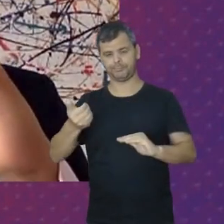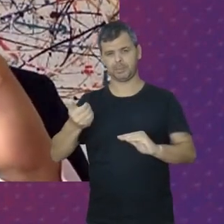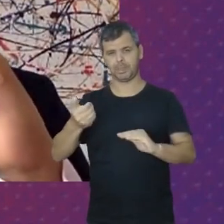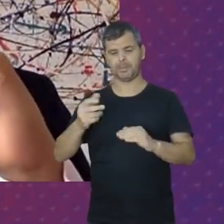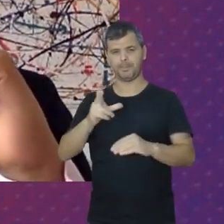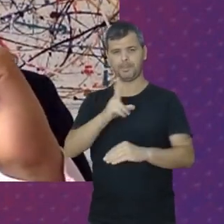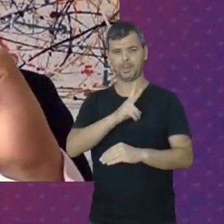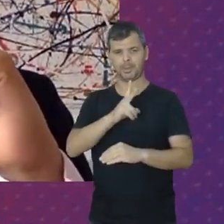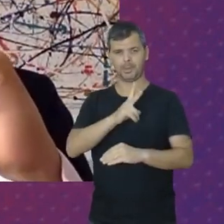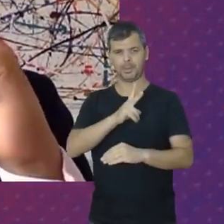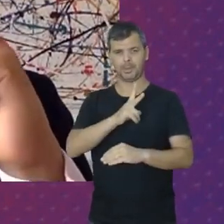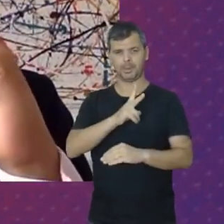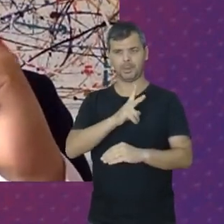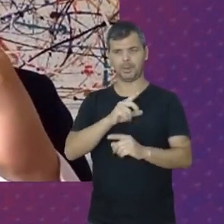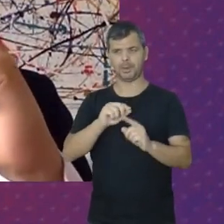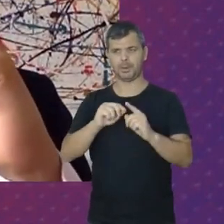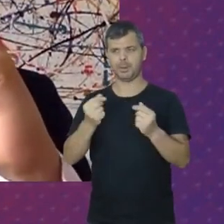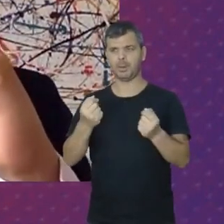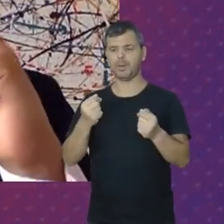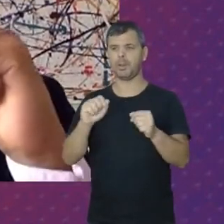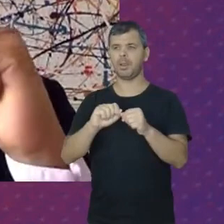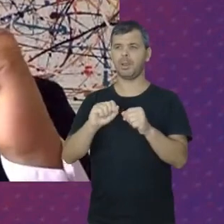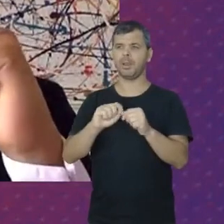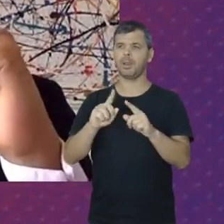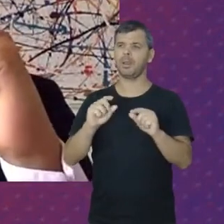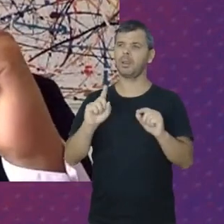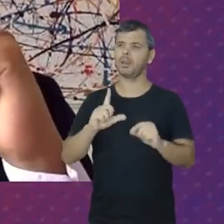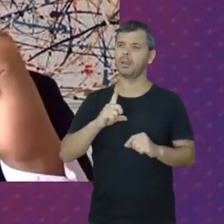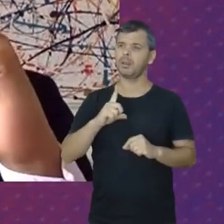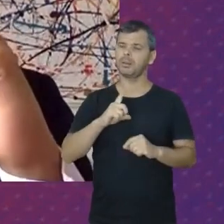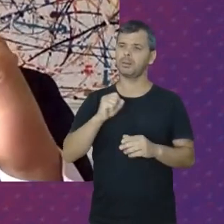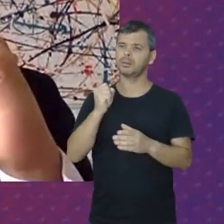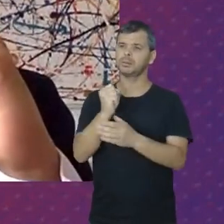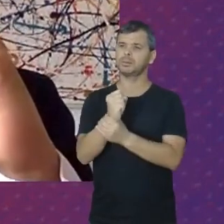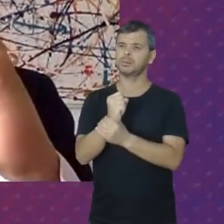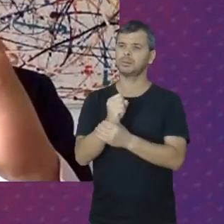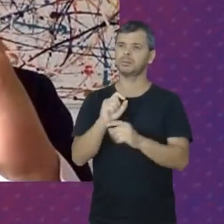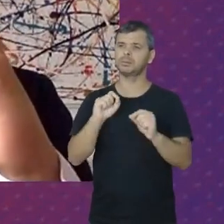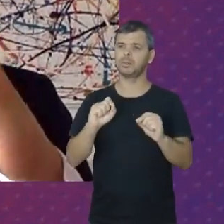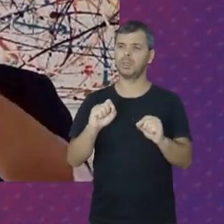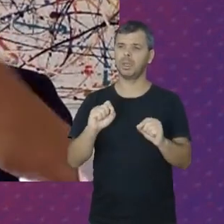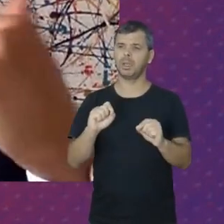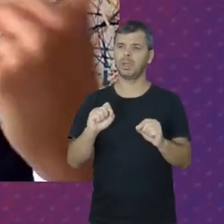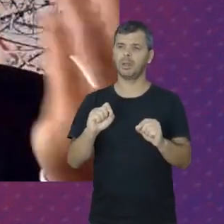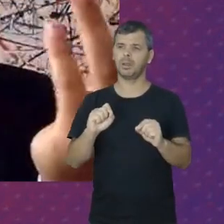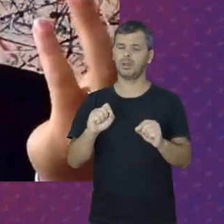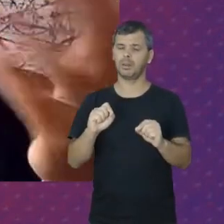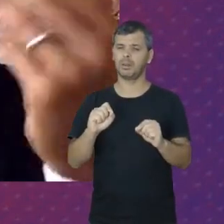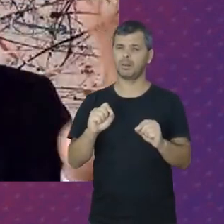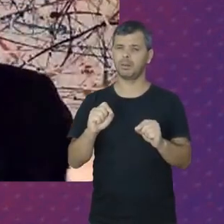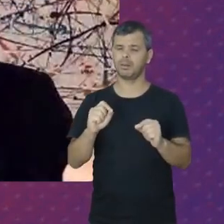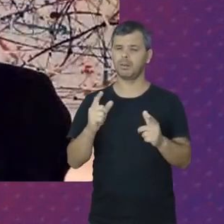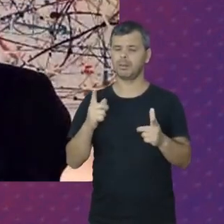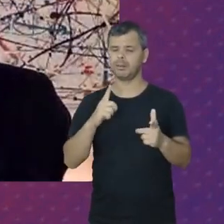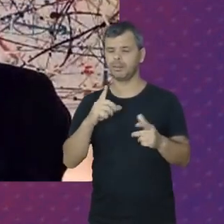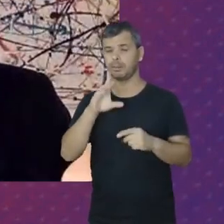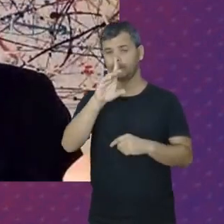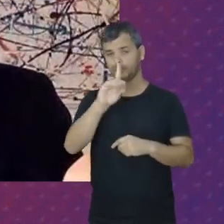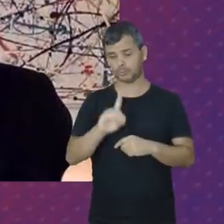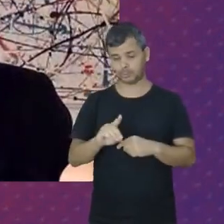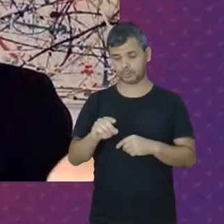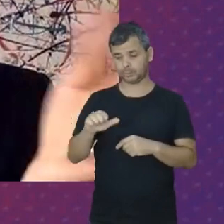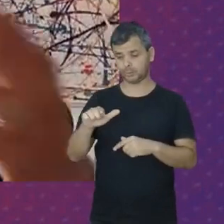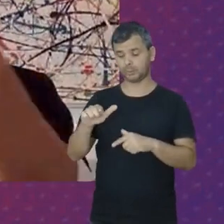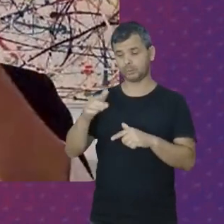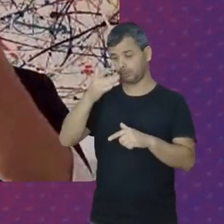privada a qualquer gênero de intervenção, tem assegurado que a observância dos direitos das